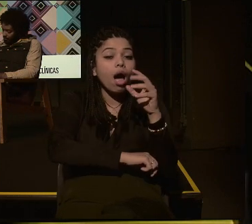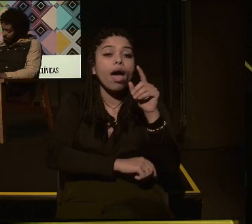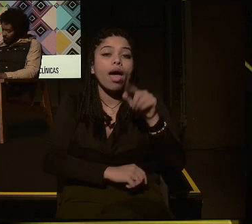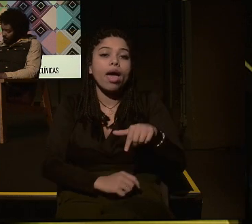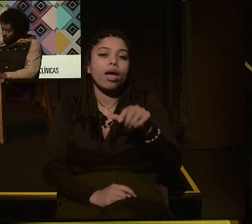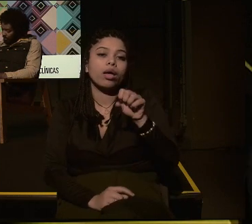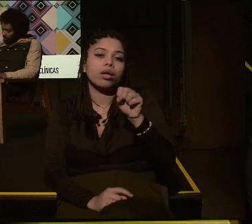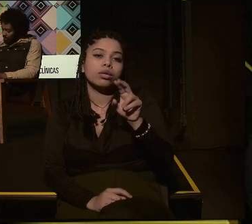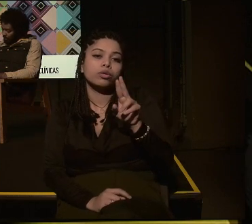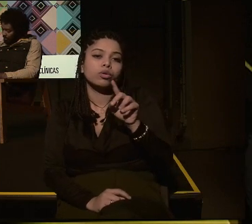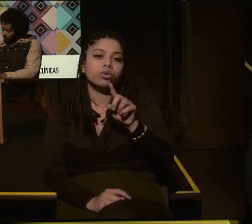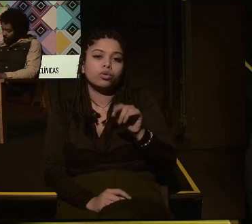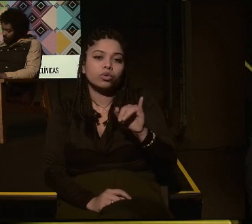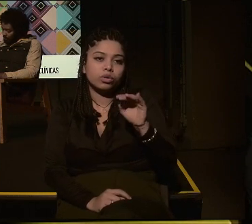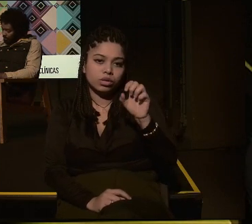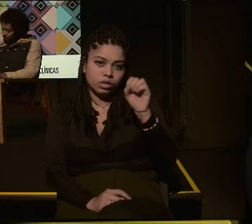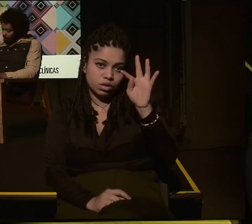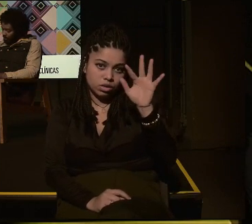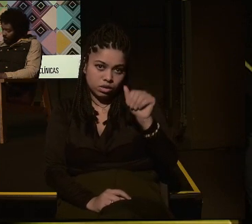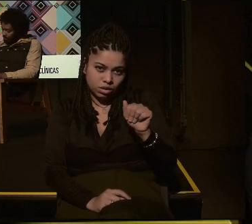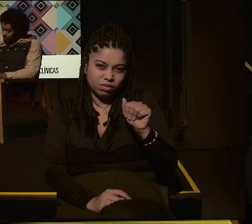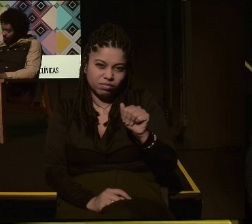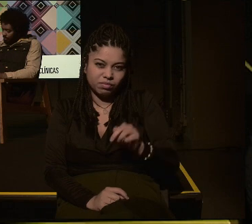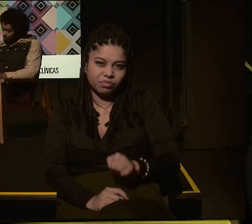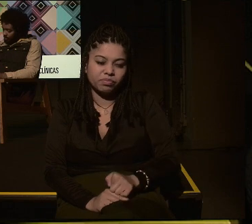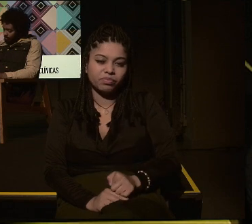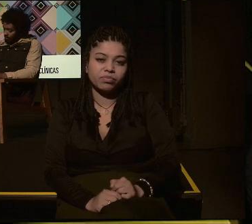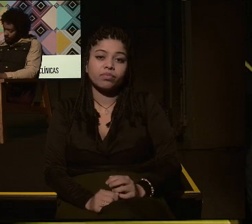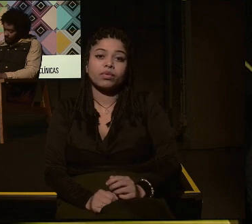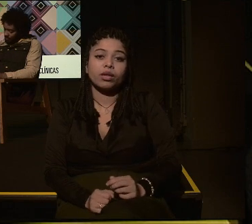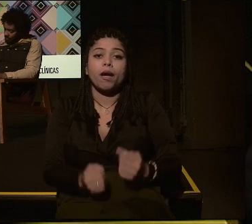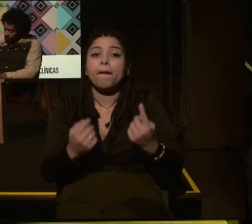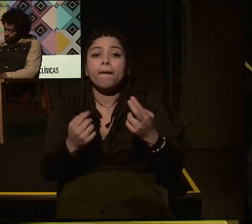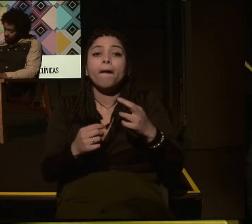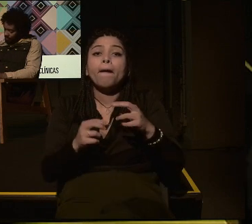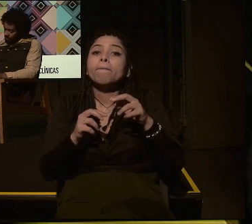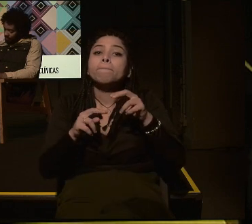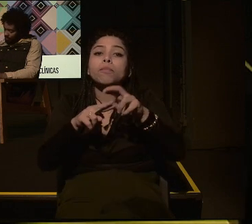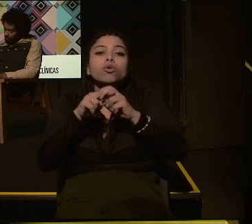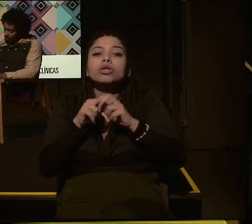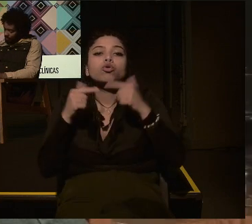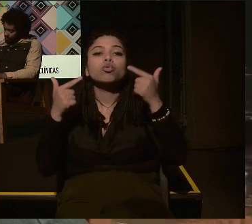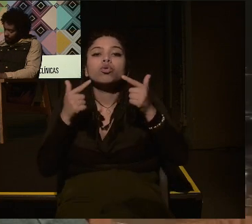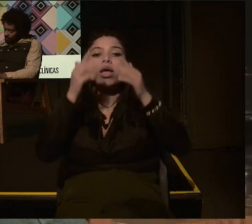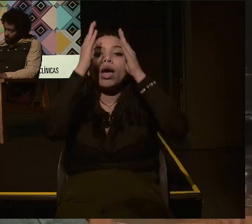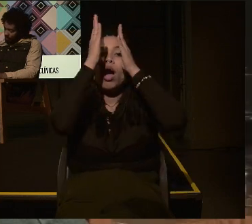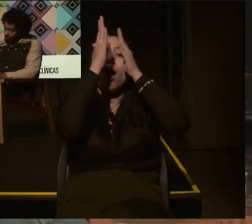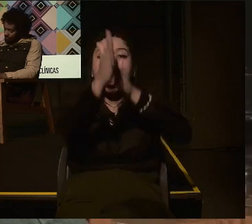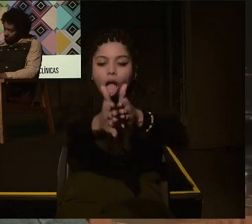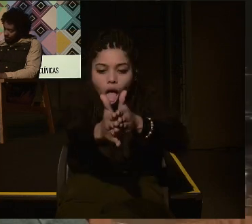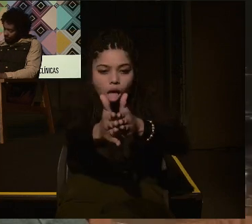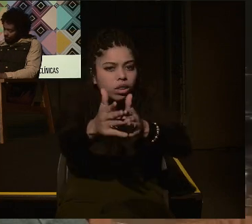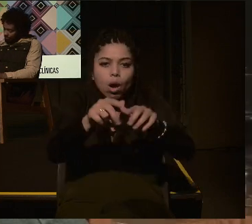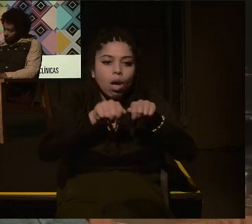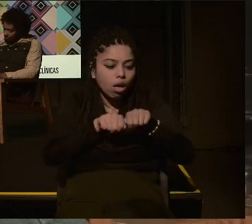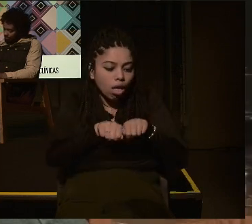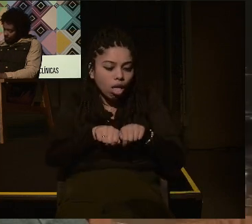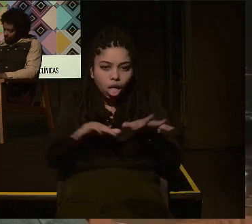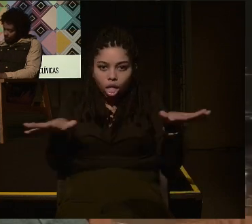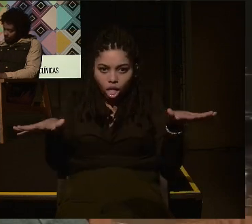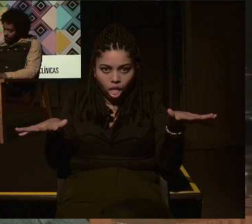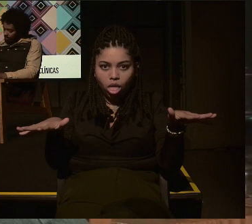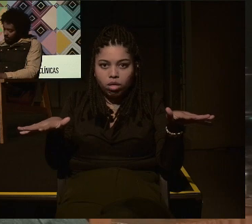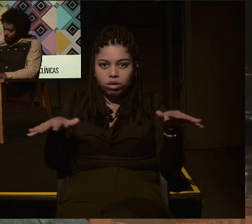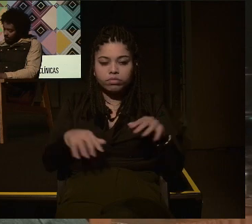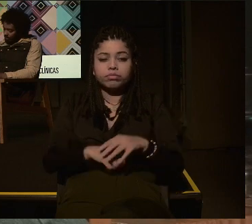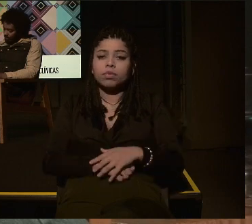isso, ela é desnorteada. Porque, para se pôr